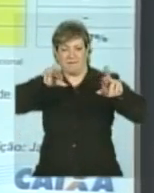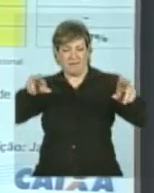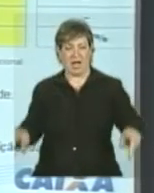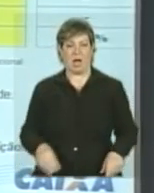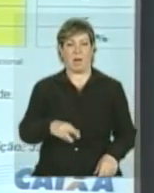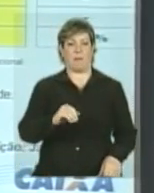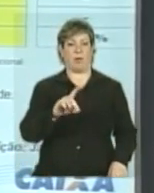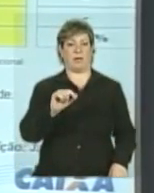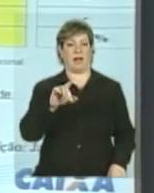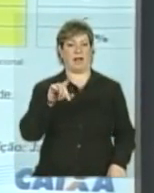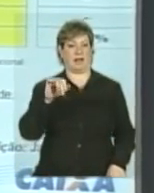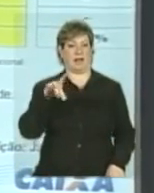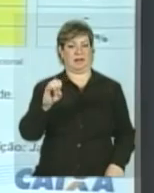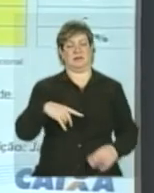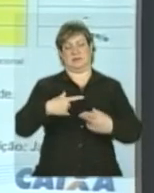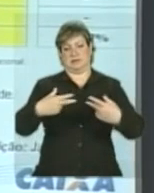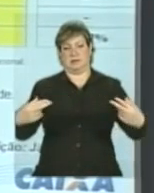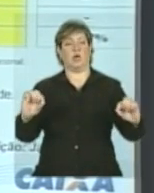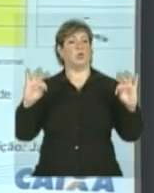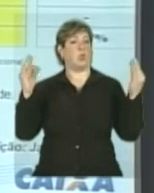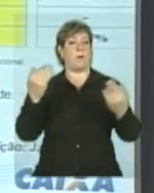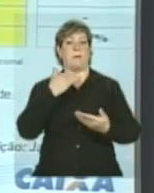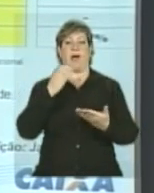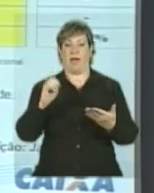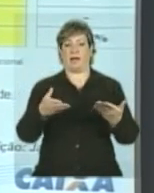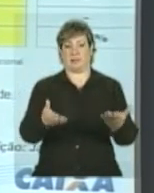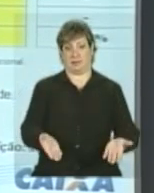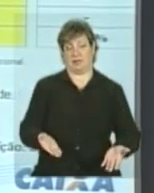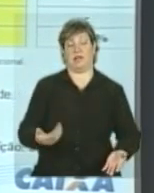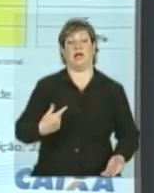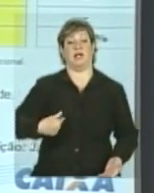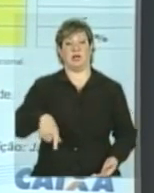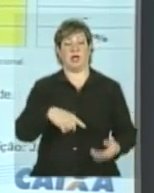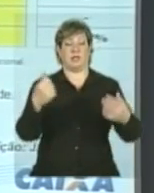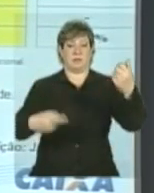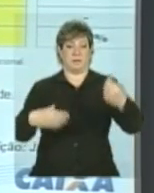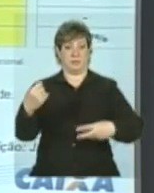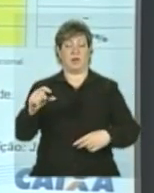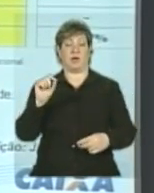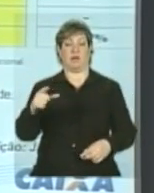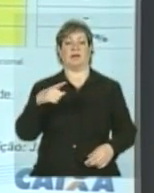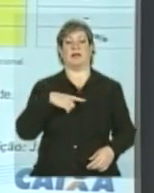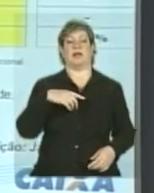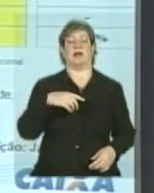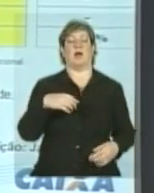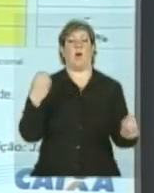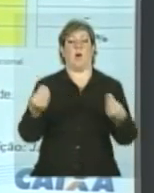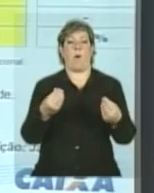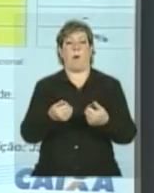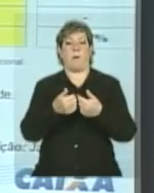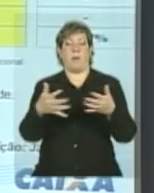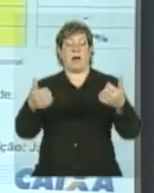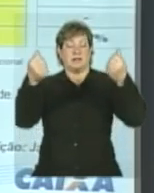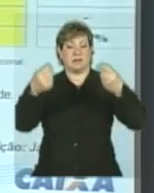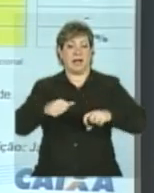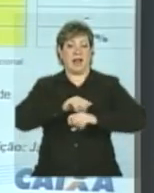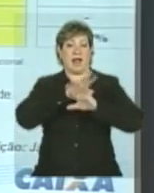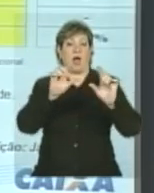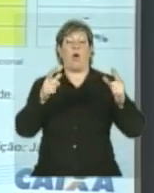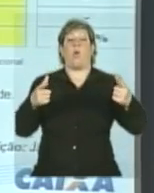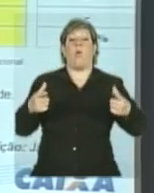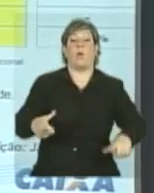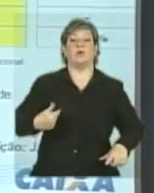em todo banco é assim. A gente fez questão de trazer aqui as modalidades abertas para que ficasse claro aonde a